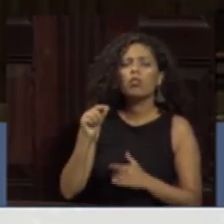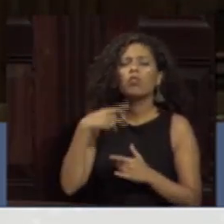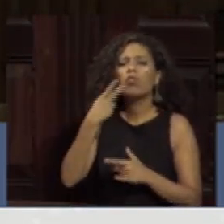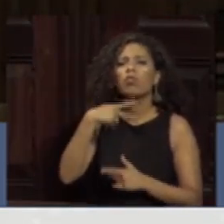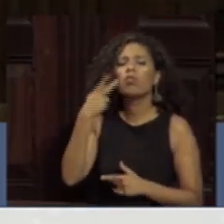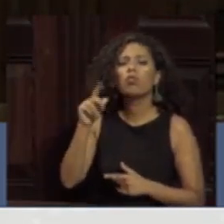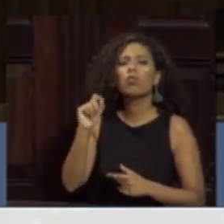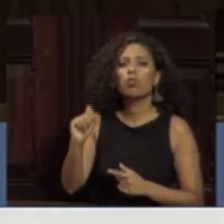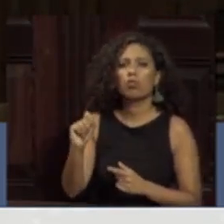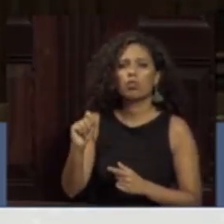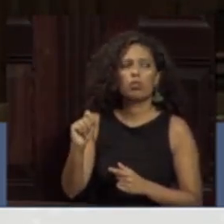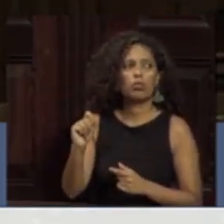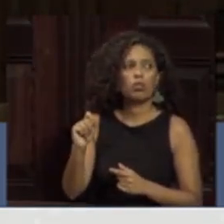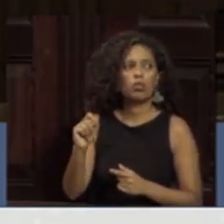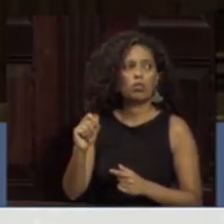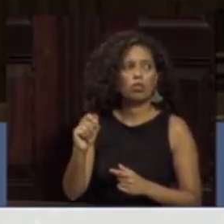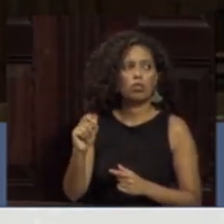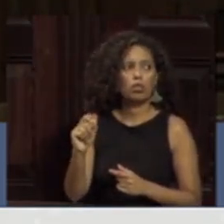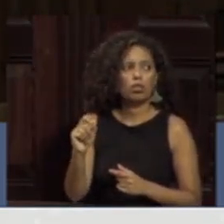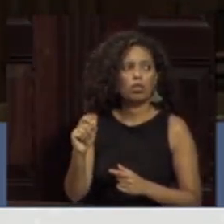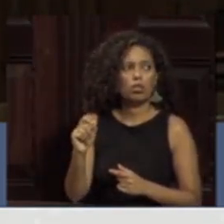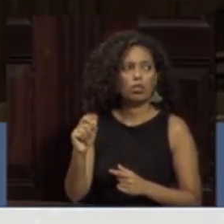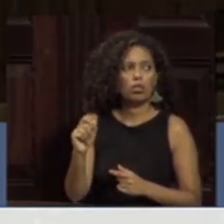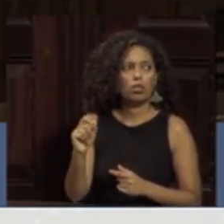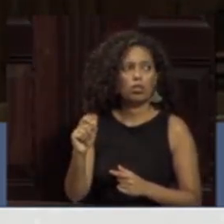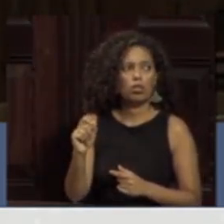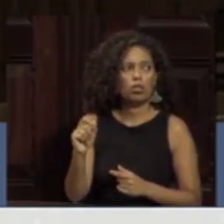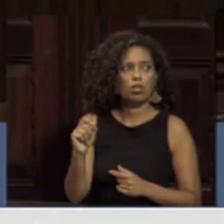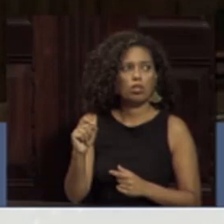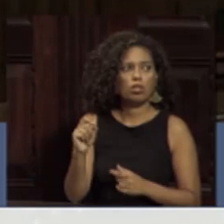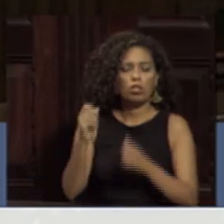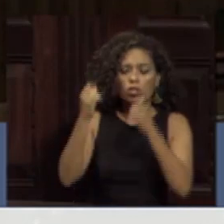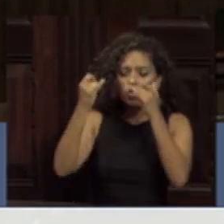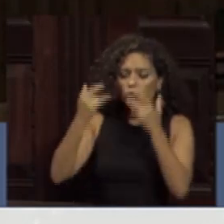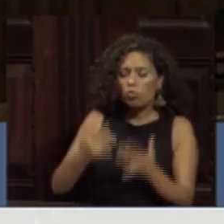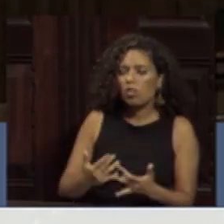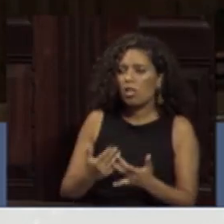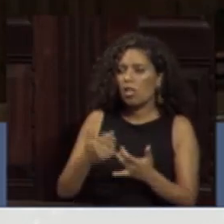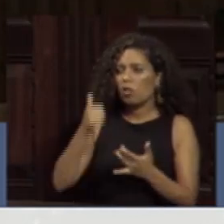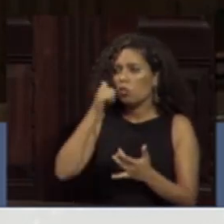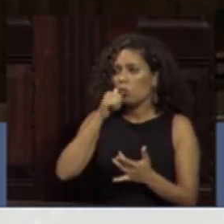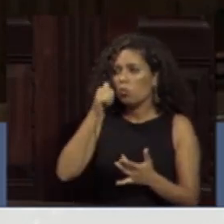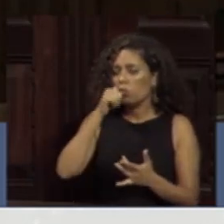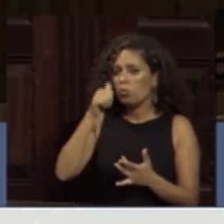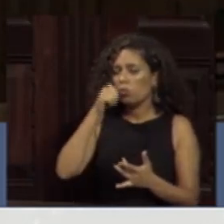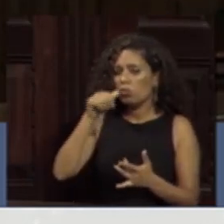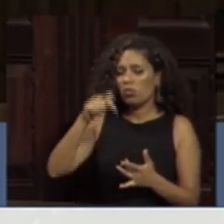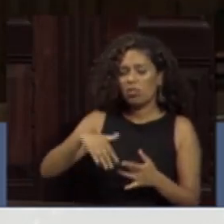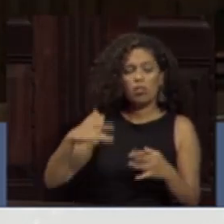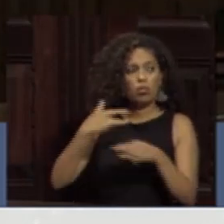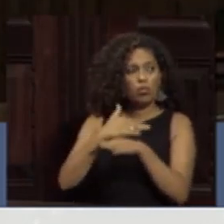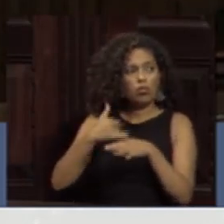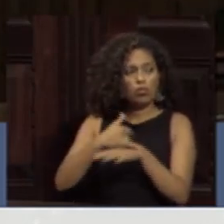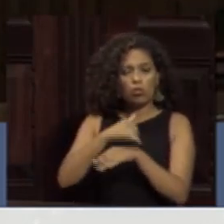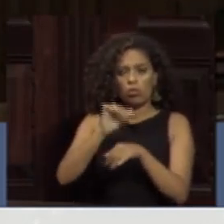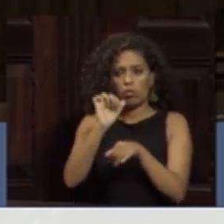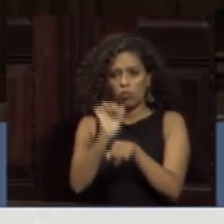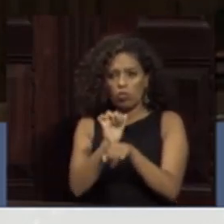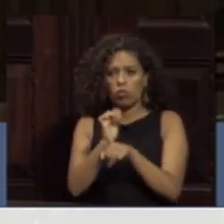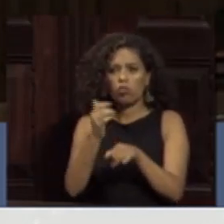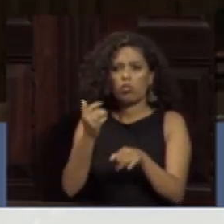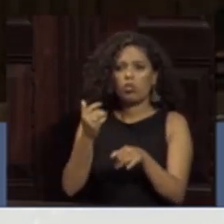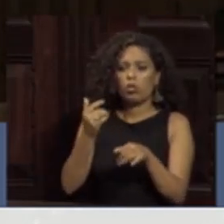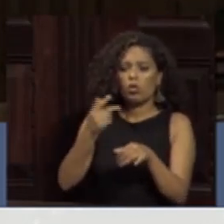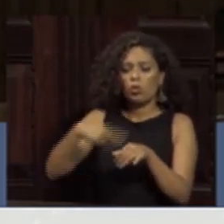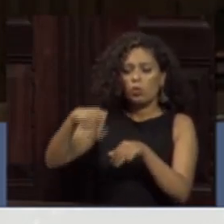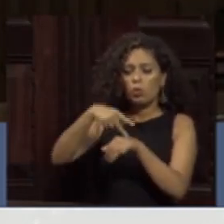falando das outras desgraças que acometem as mulheres aqui no Brasil e no estado do Rio particularmente. A gravidez